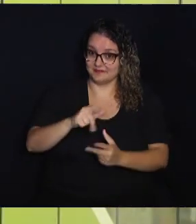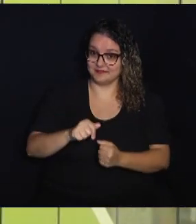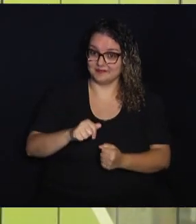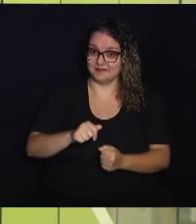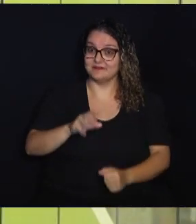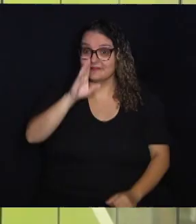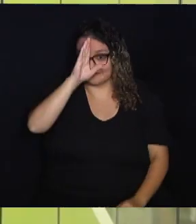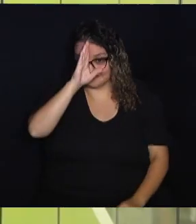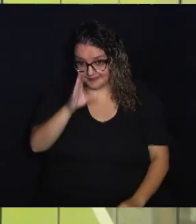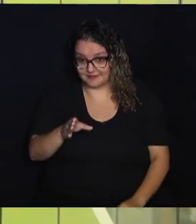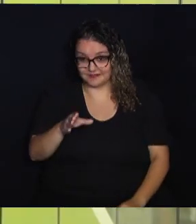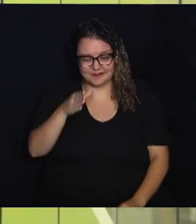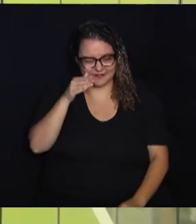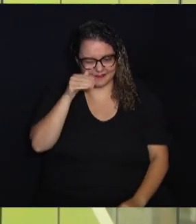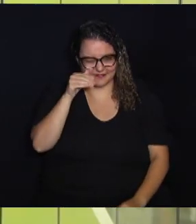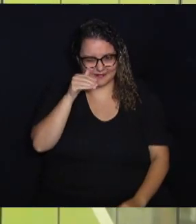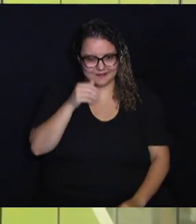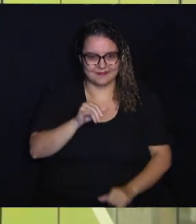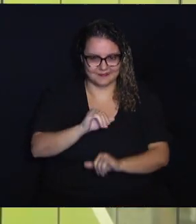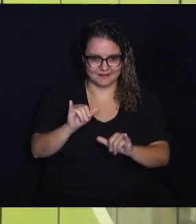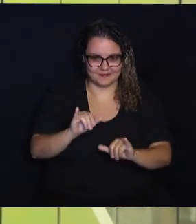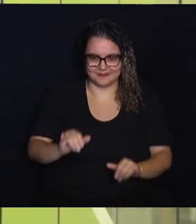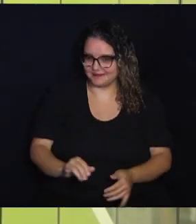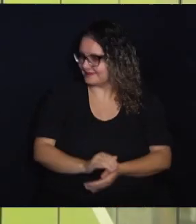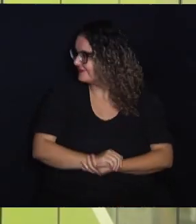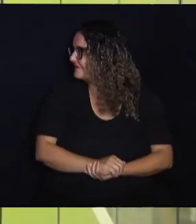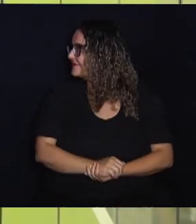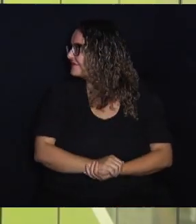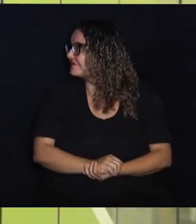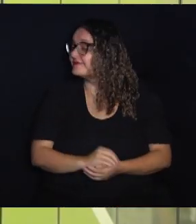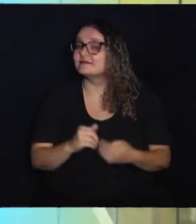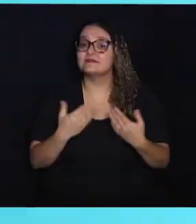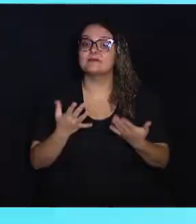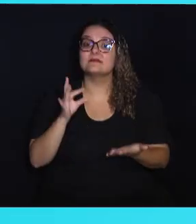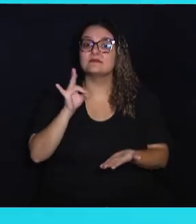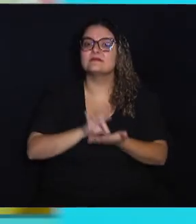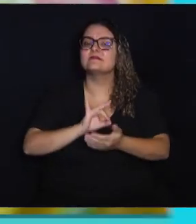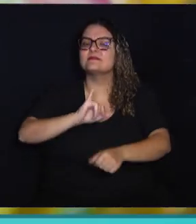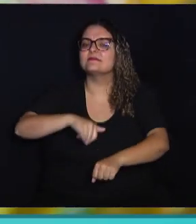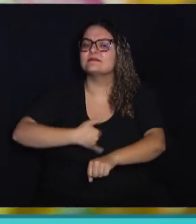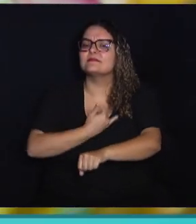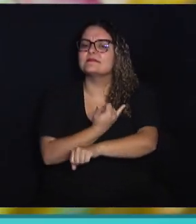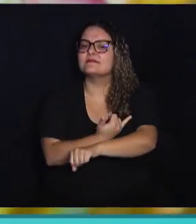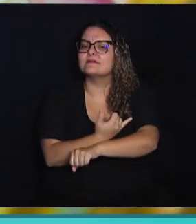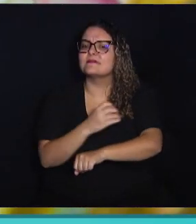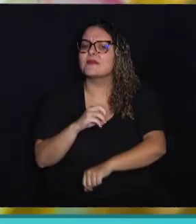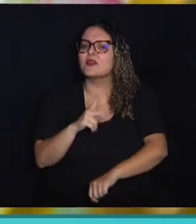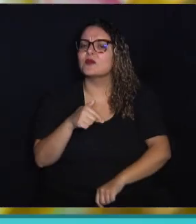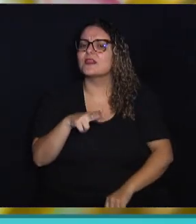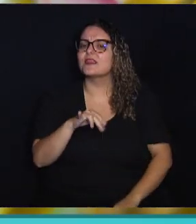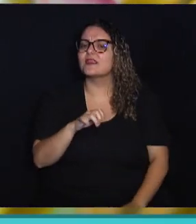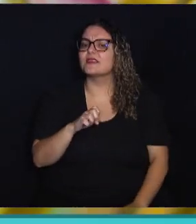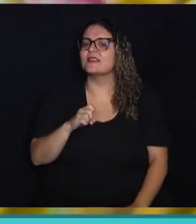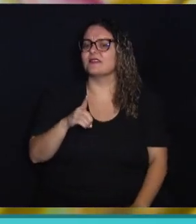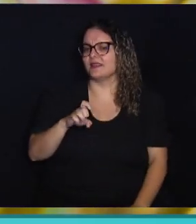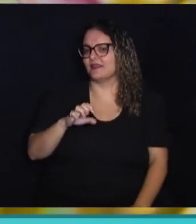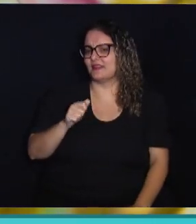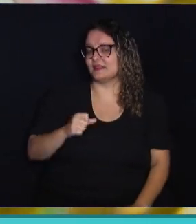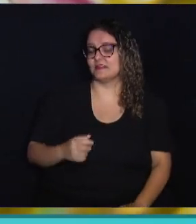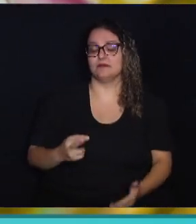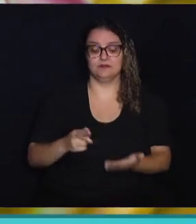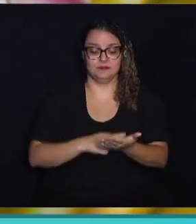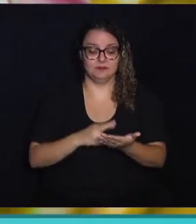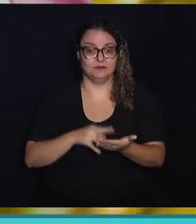Brasil e pelo mundo, com as principais curiosidades e notícias. Qual é a origem das orquídeas? Uma